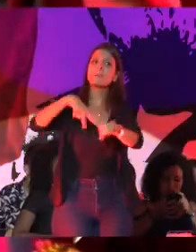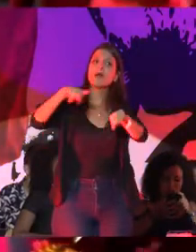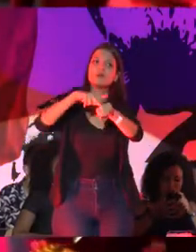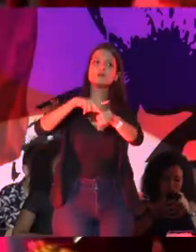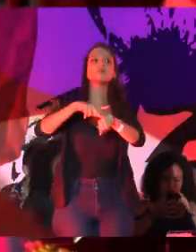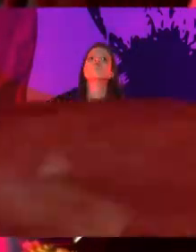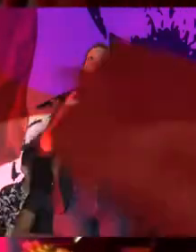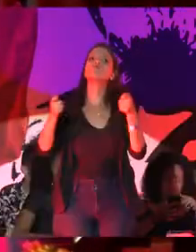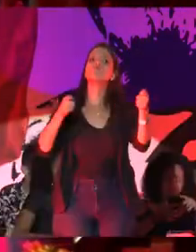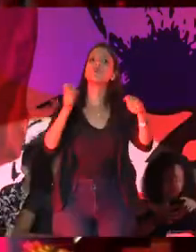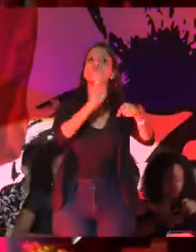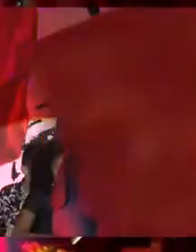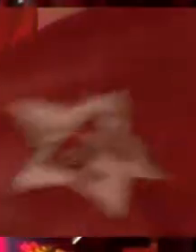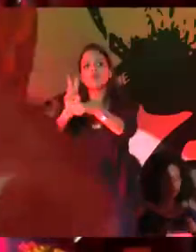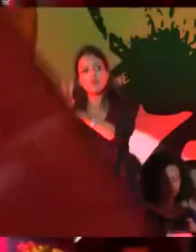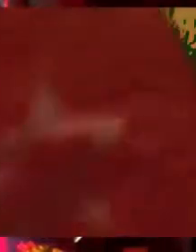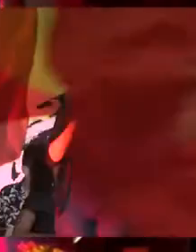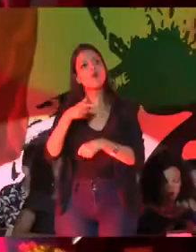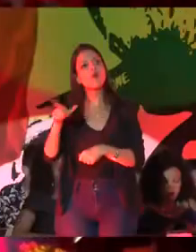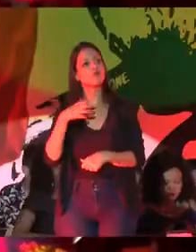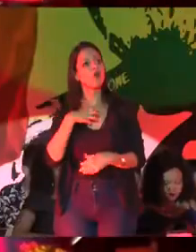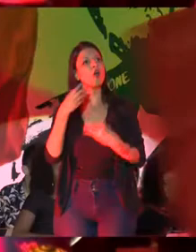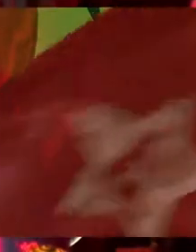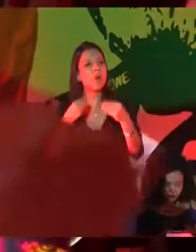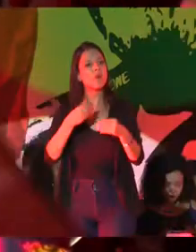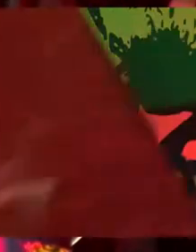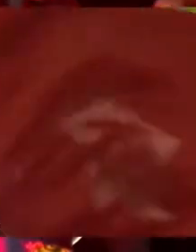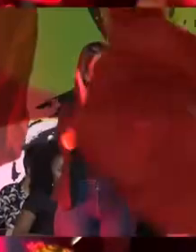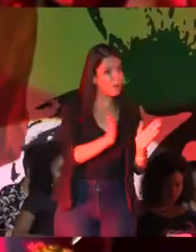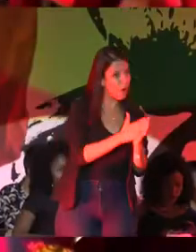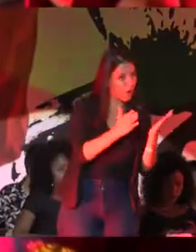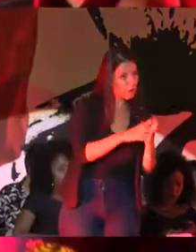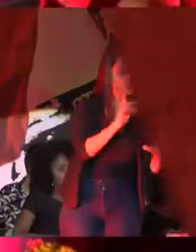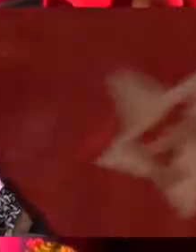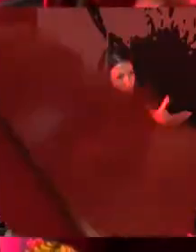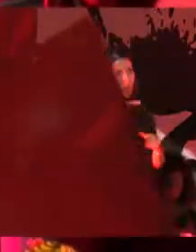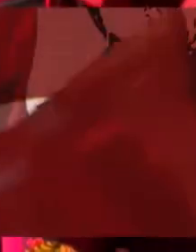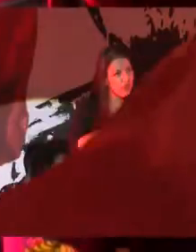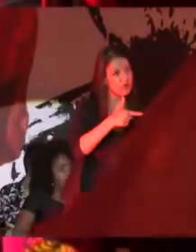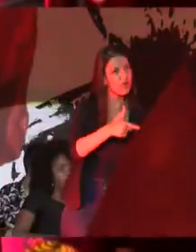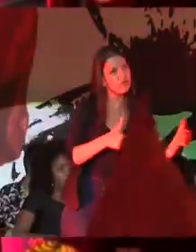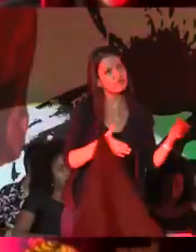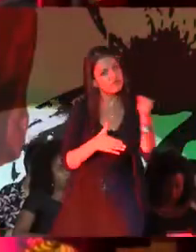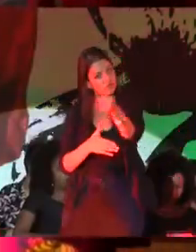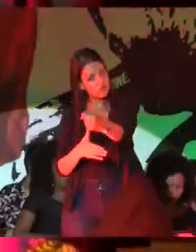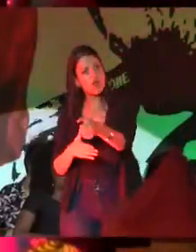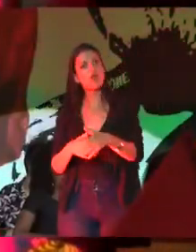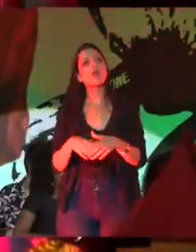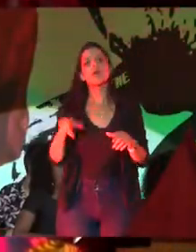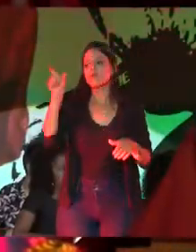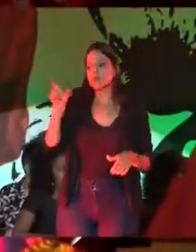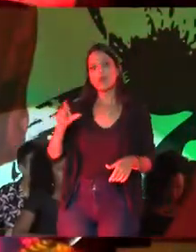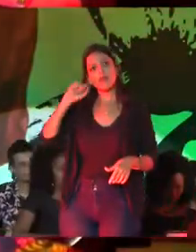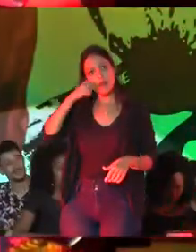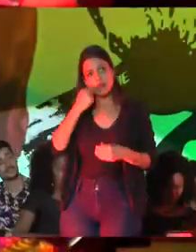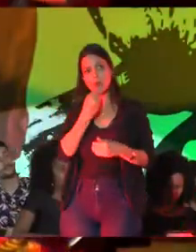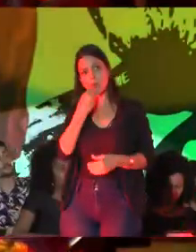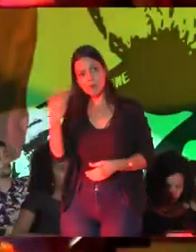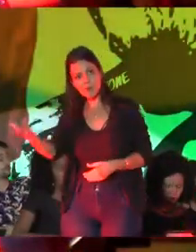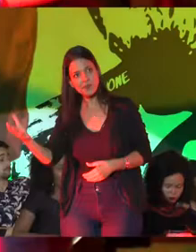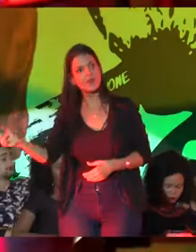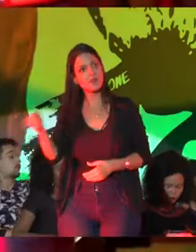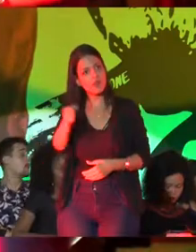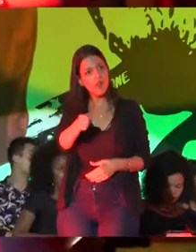outro jeito, incluindo os pobres e os trabalhadores, oferecendo oportunidade aos negros, aos